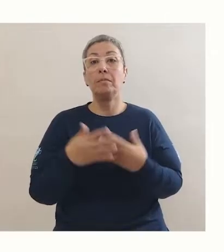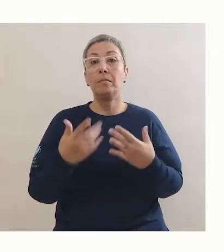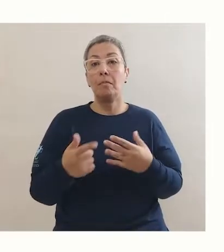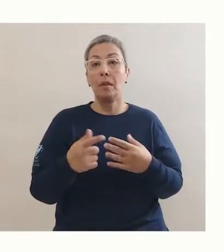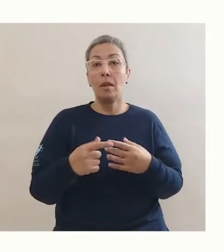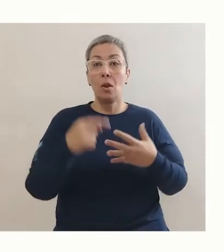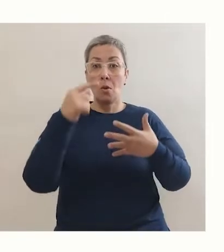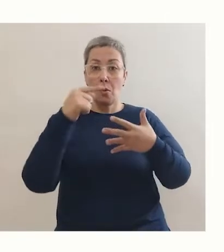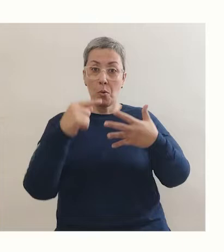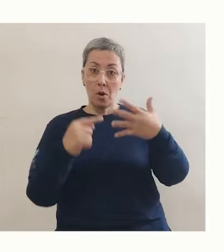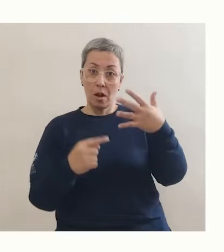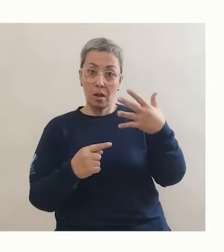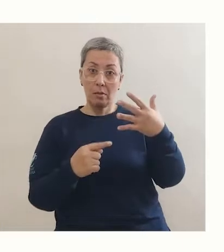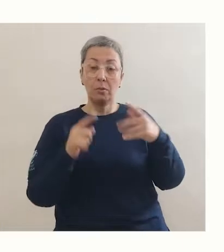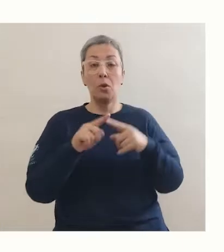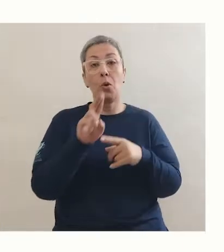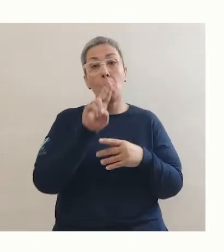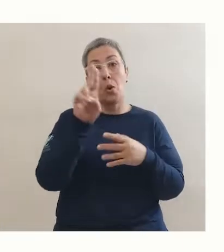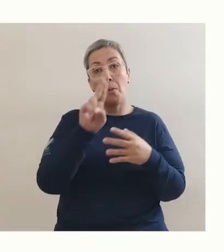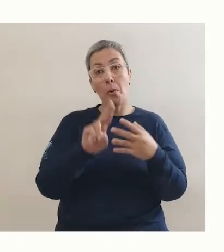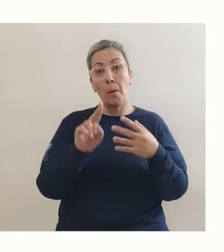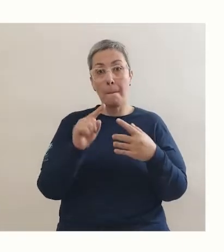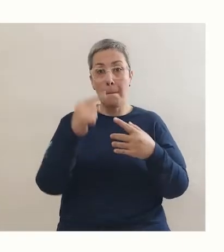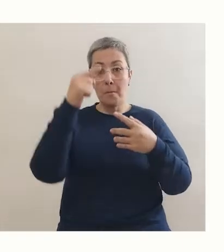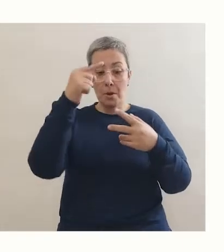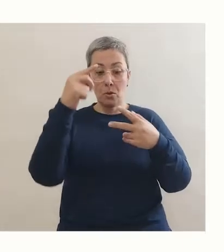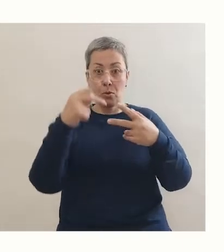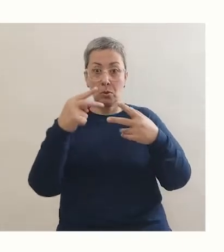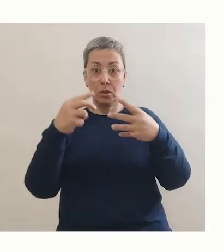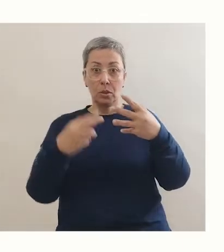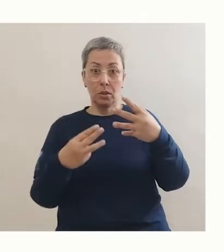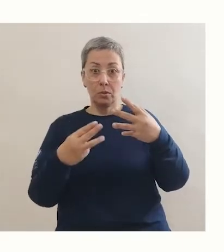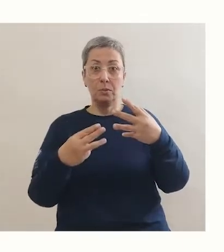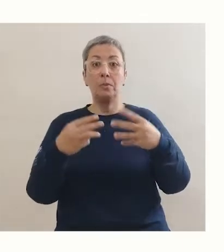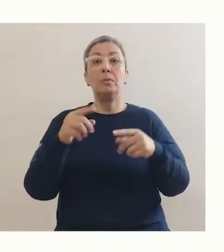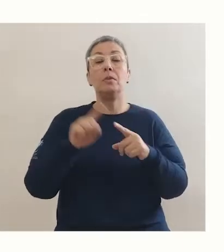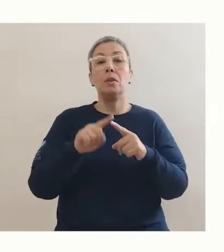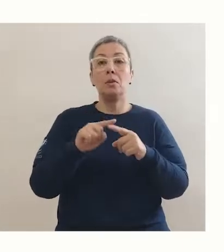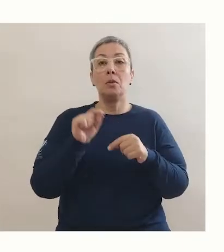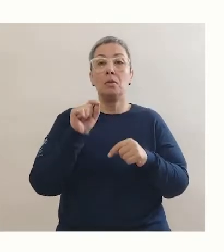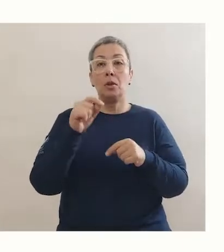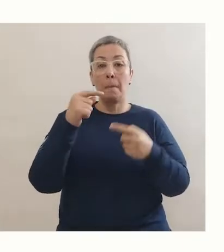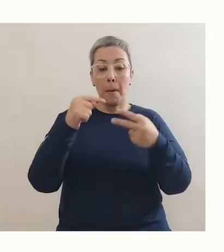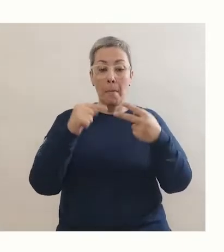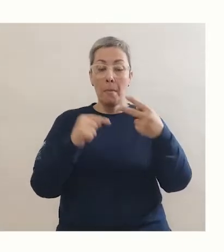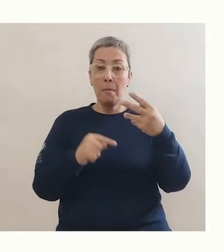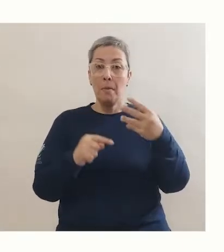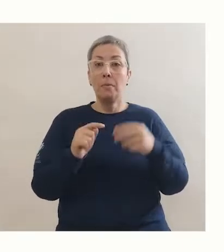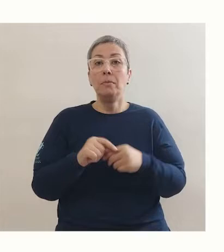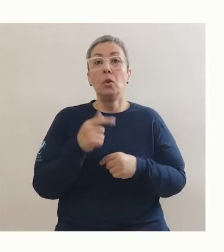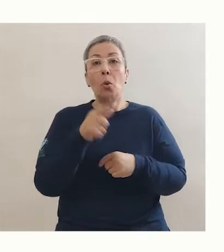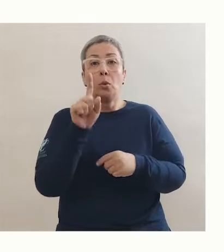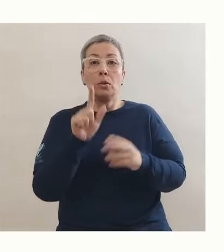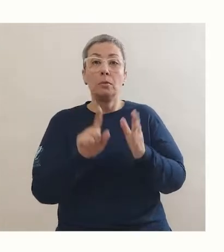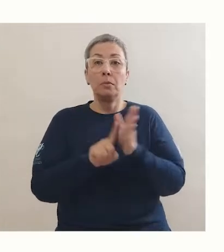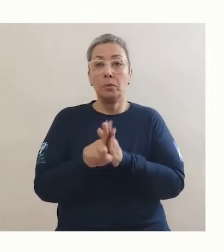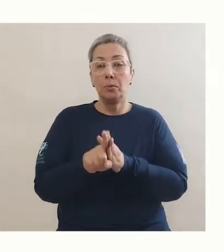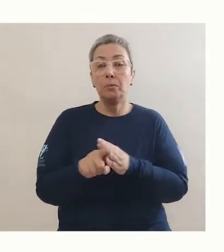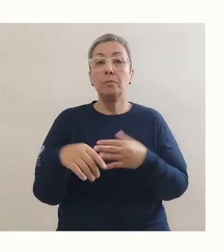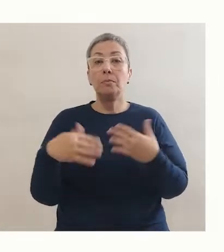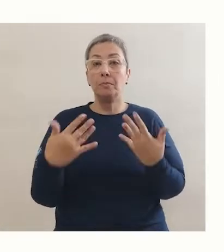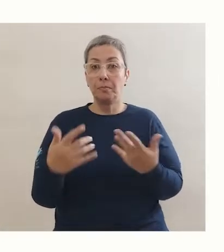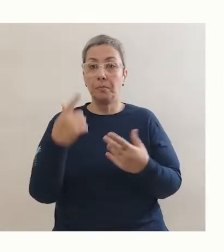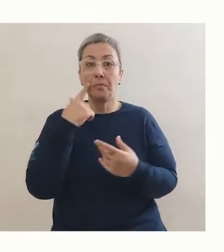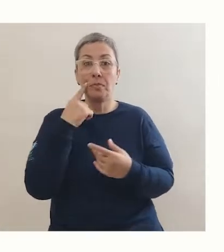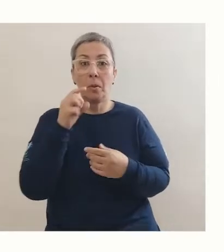mil. A rosa, mais de 20 mil a 40 mil. A azul, mais de